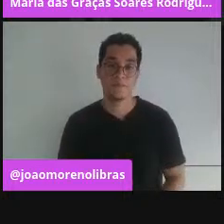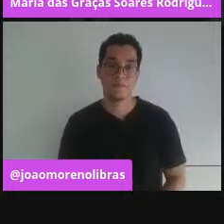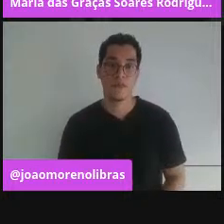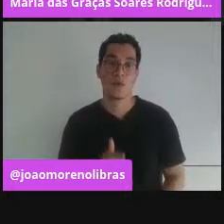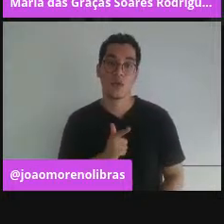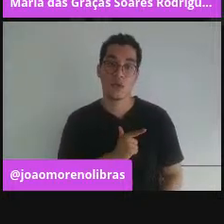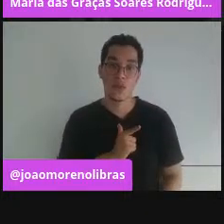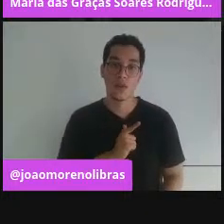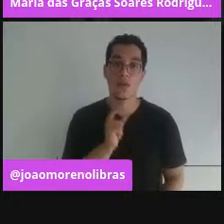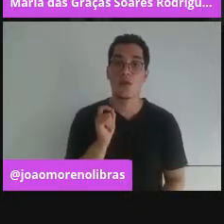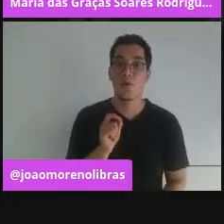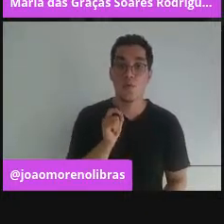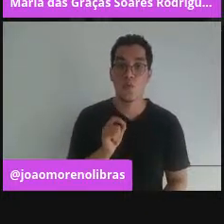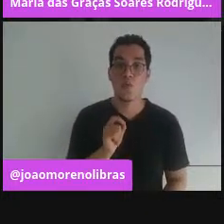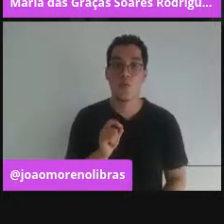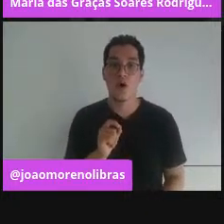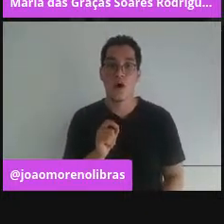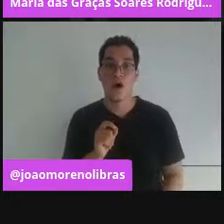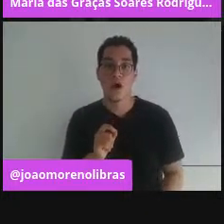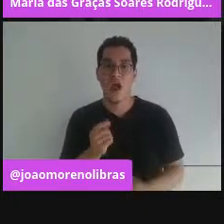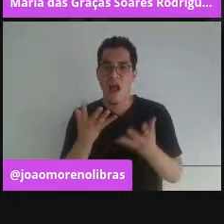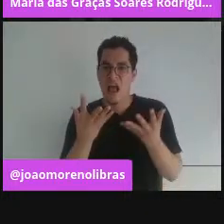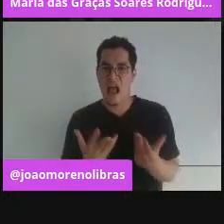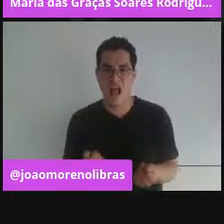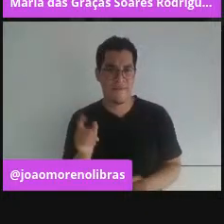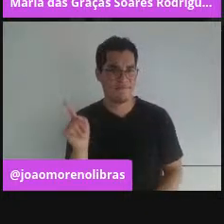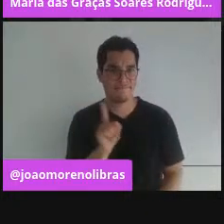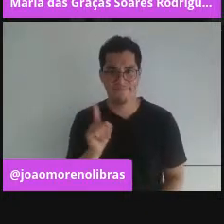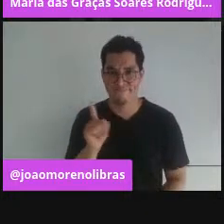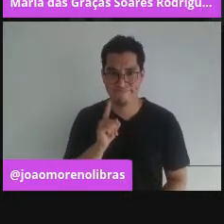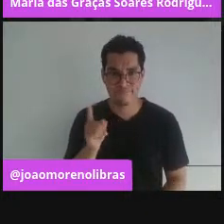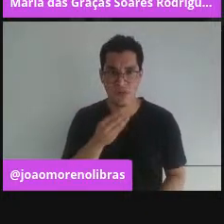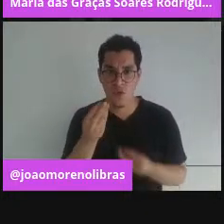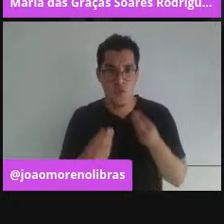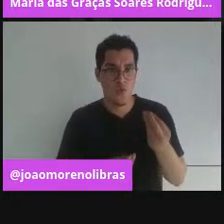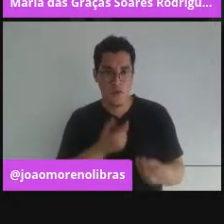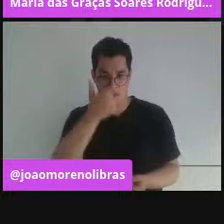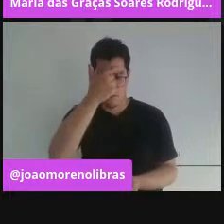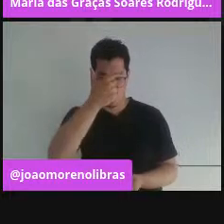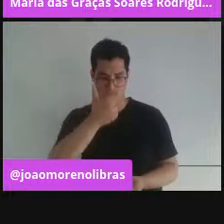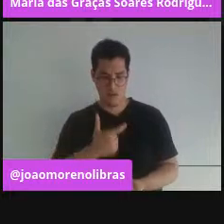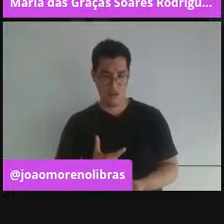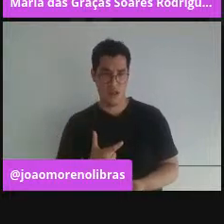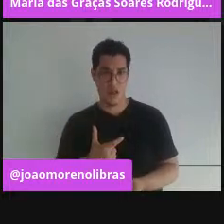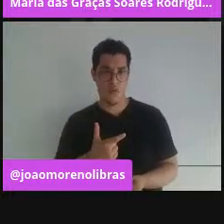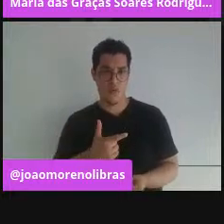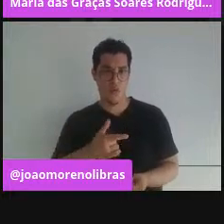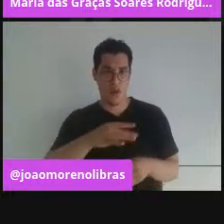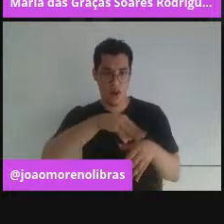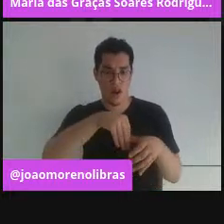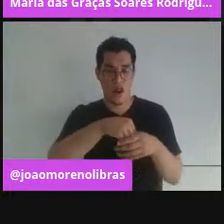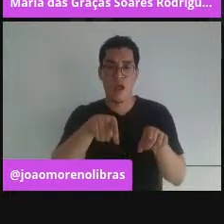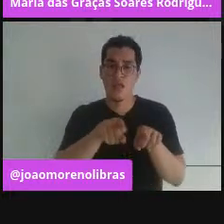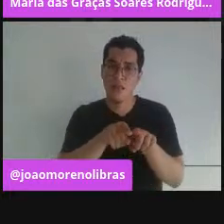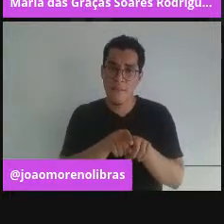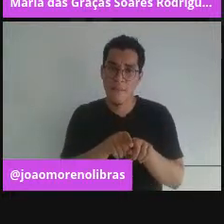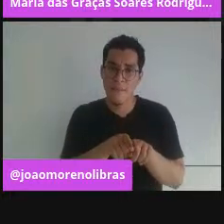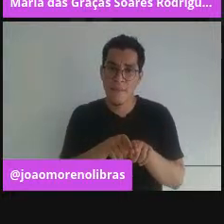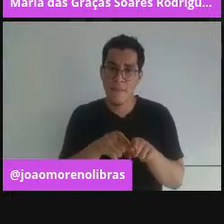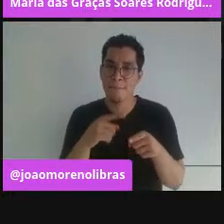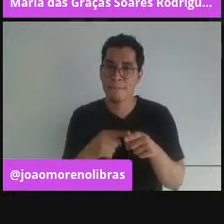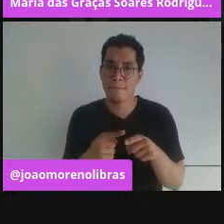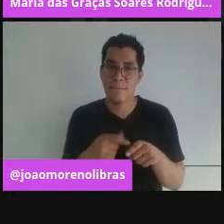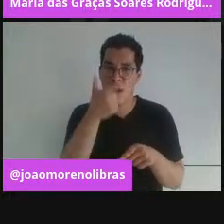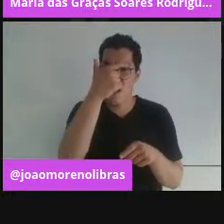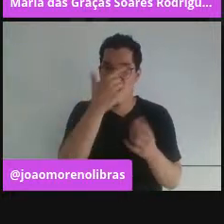nega o objeto da acusação crítica. Por seu turno, as presas reagem discordando, ou seja, confirmam as torturas.